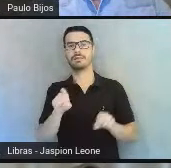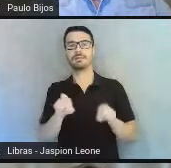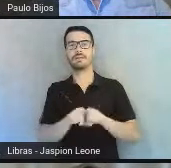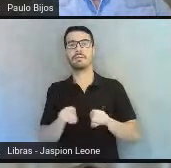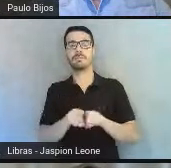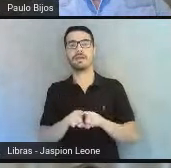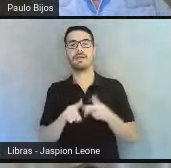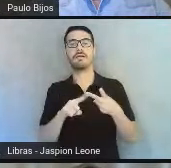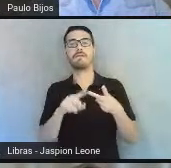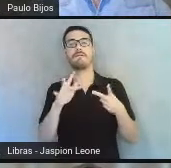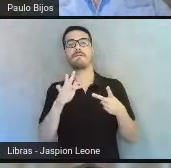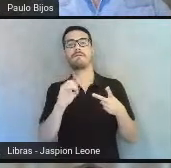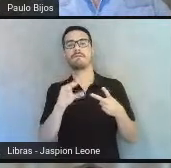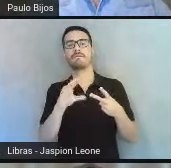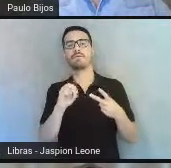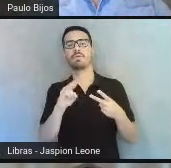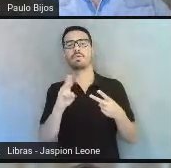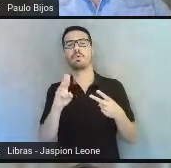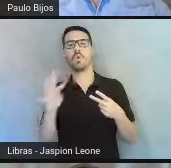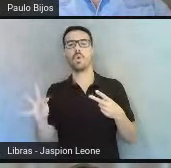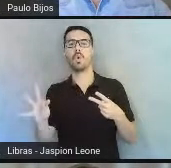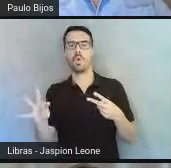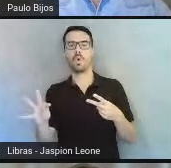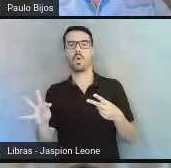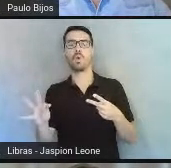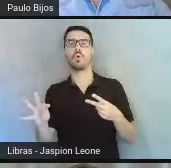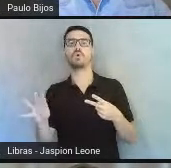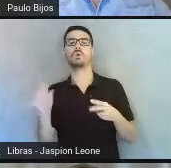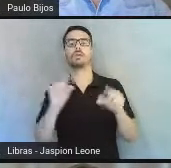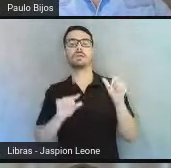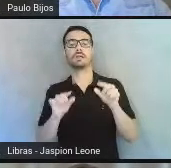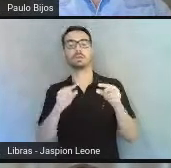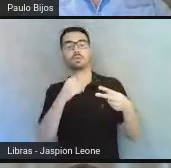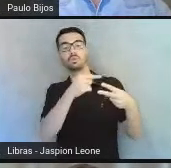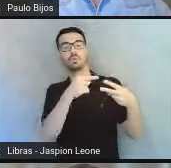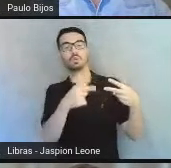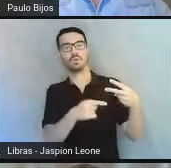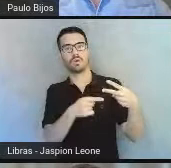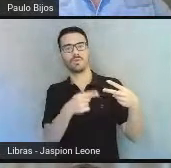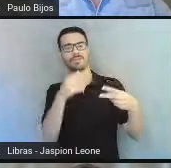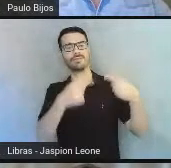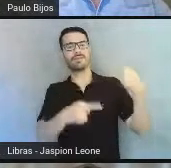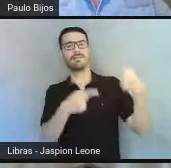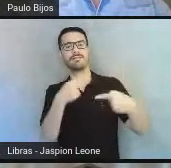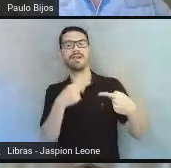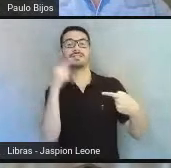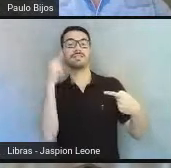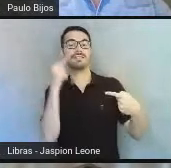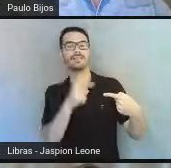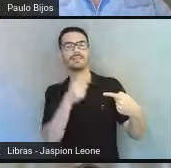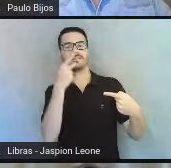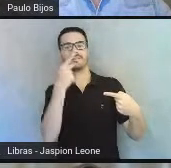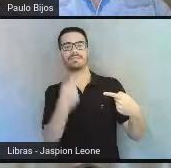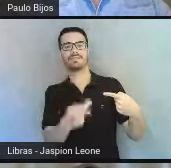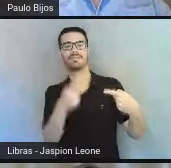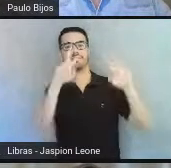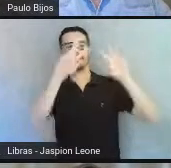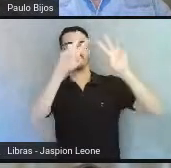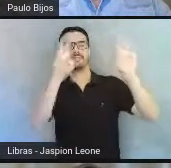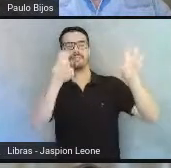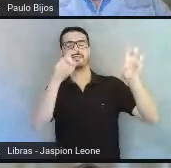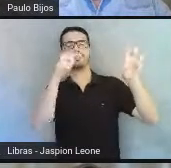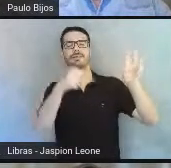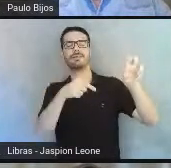né, que está em Microfísica do Poder, em que eles debatem justamente essa questão, né? Inicialmente eles debatem